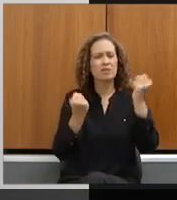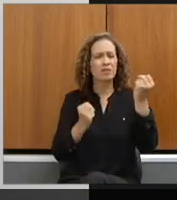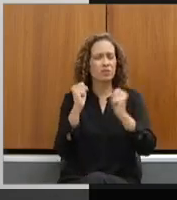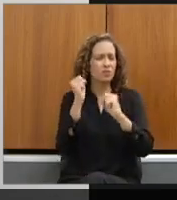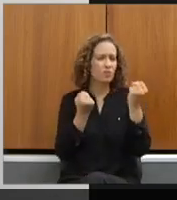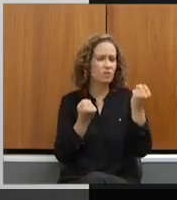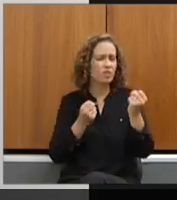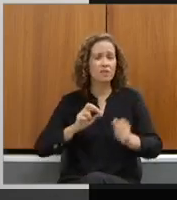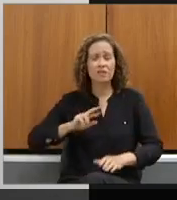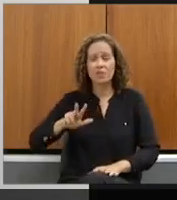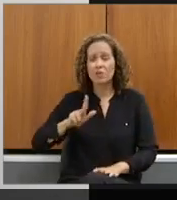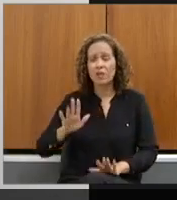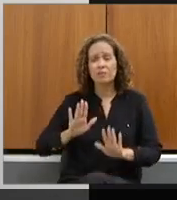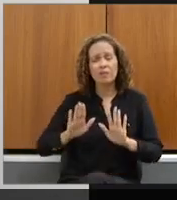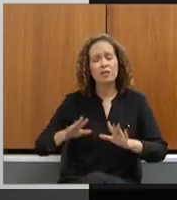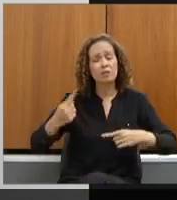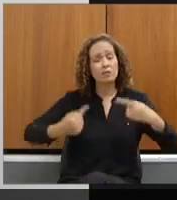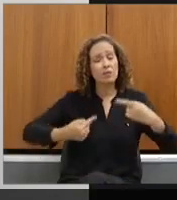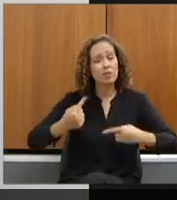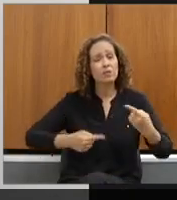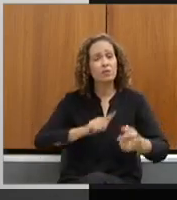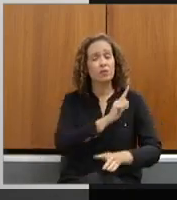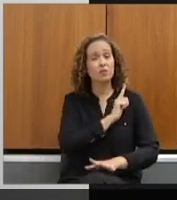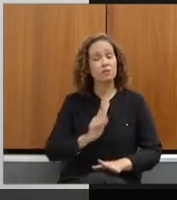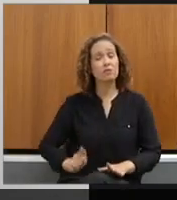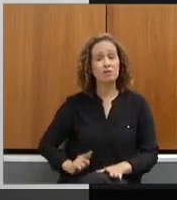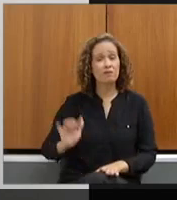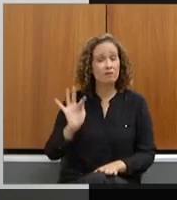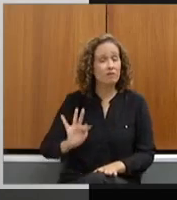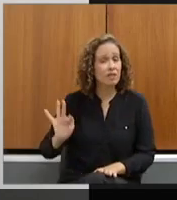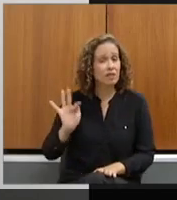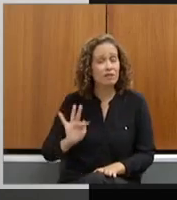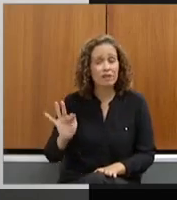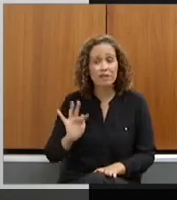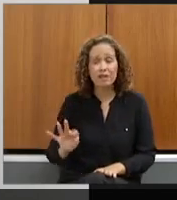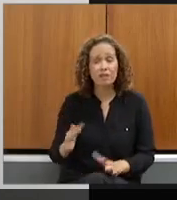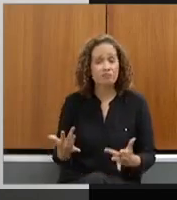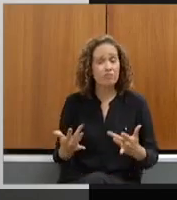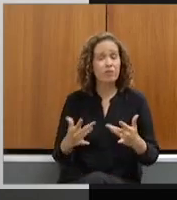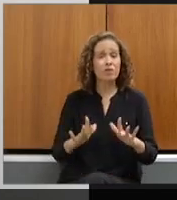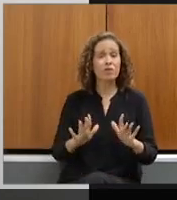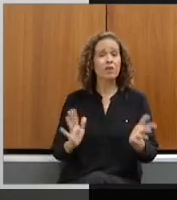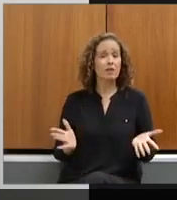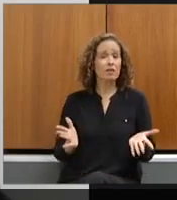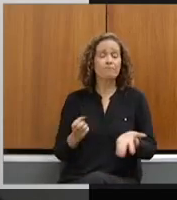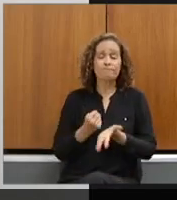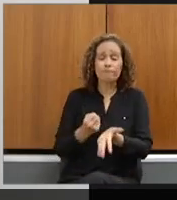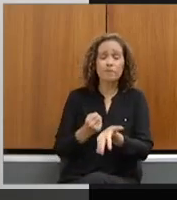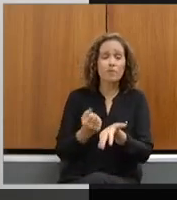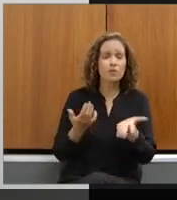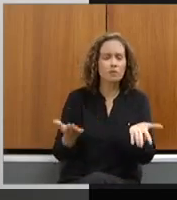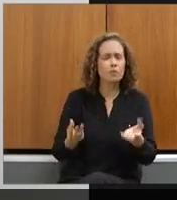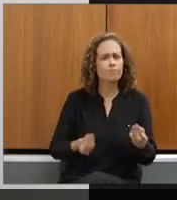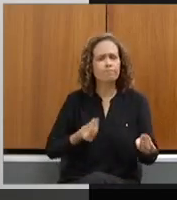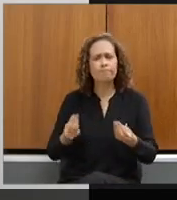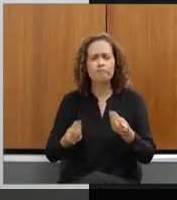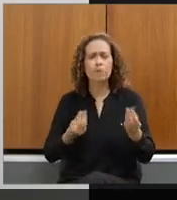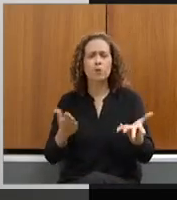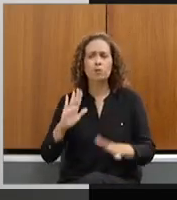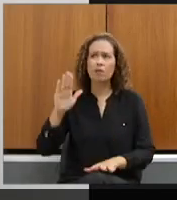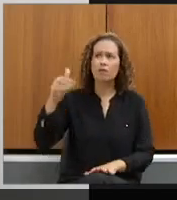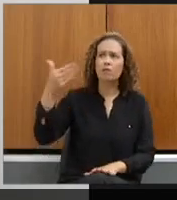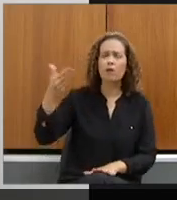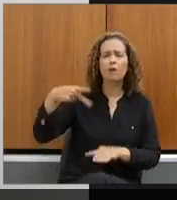é um problema político governo federal negou a vacina o governo federal pisou na bola mas diplomacia